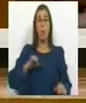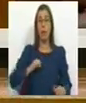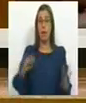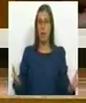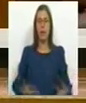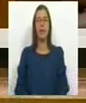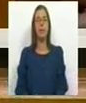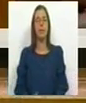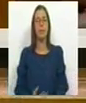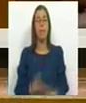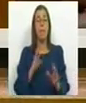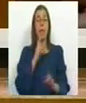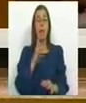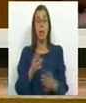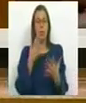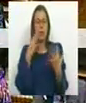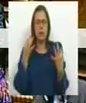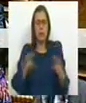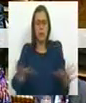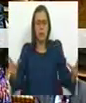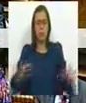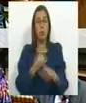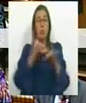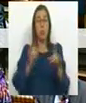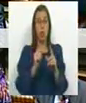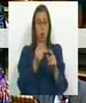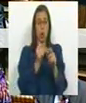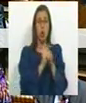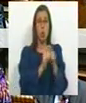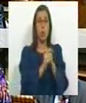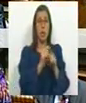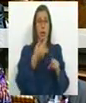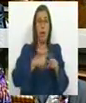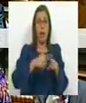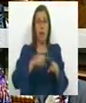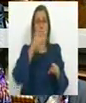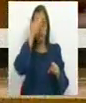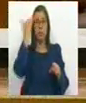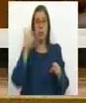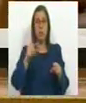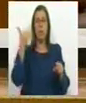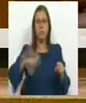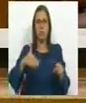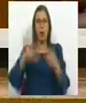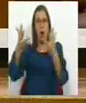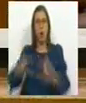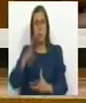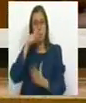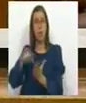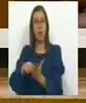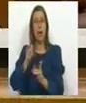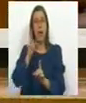propriedade. A resposta é simples: é porque o subsídio de renda custa, onera o orçamento de